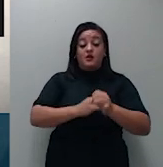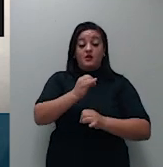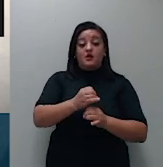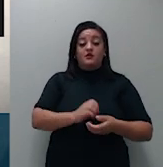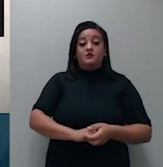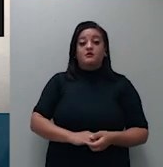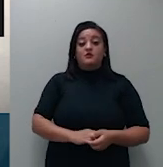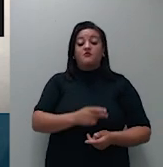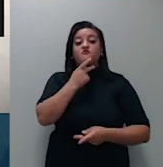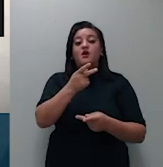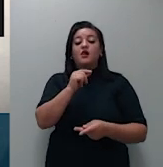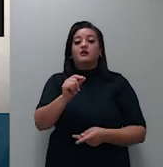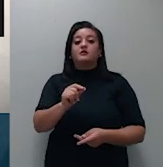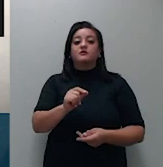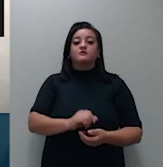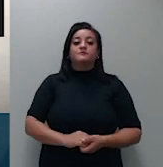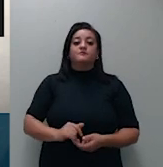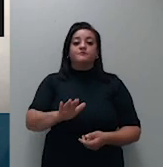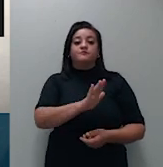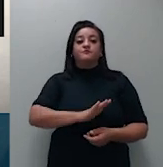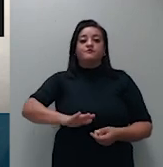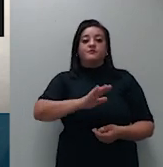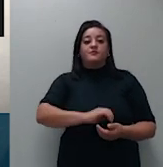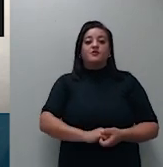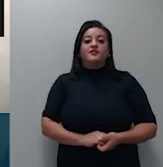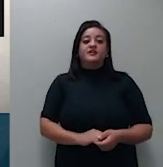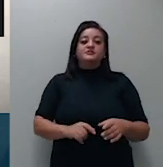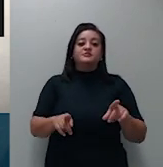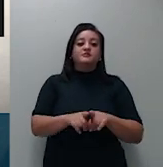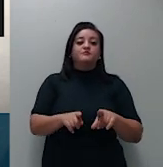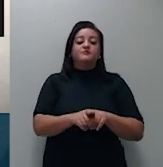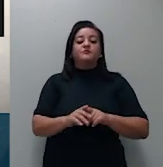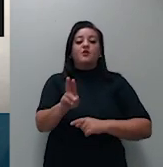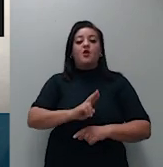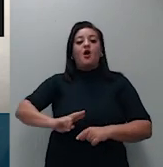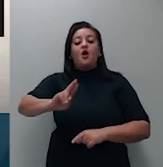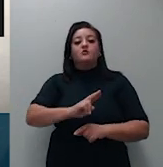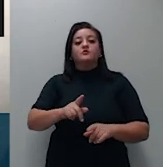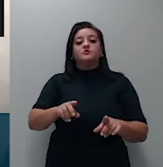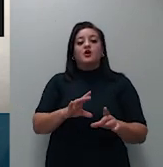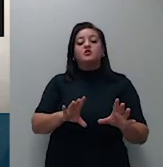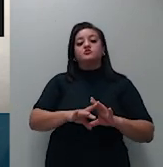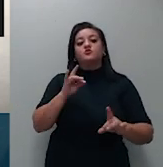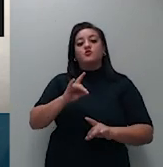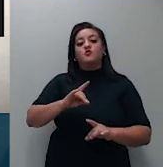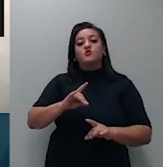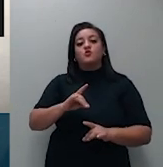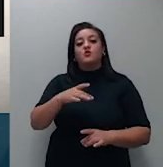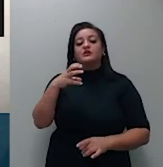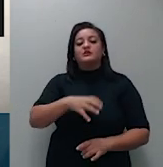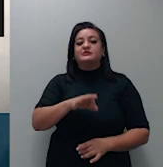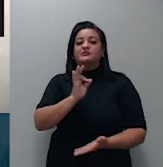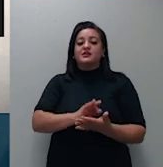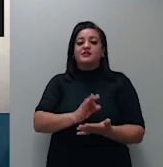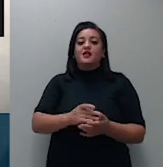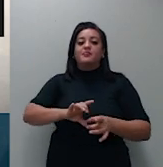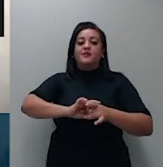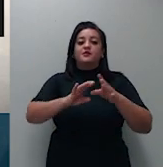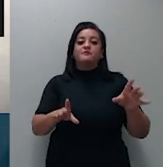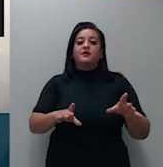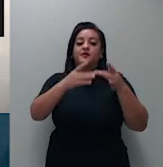da obra também que menciona utilizar como subterfúgio o caráter absoluto da liberdade de expressão